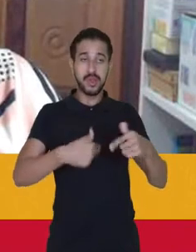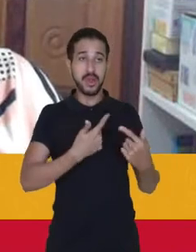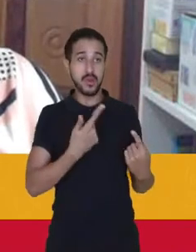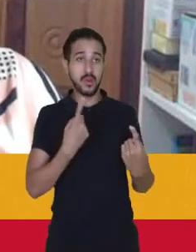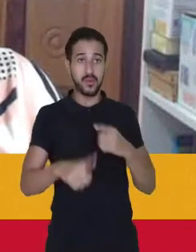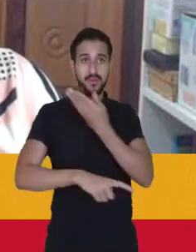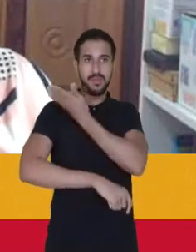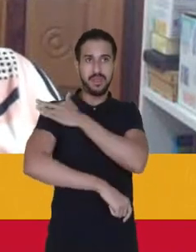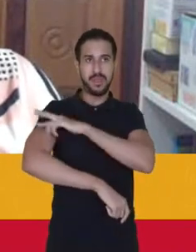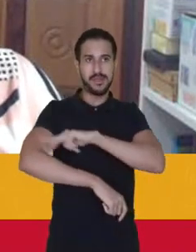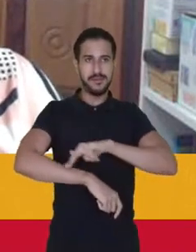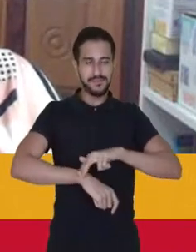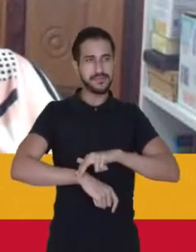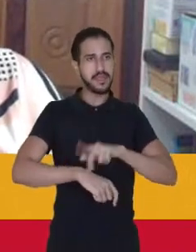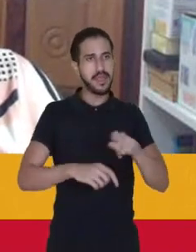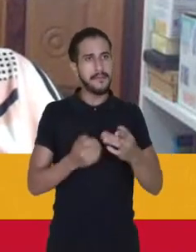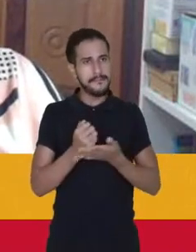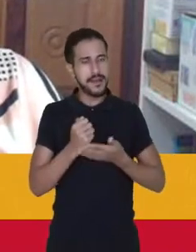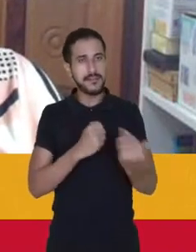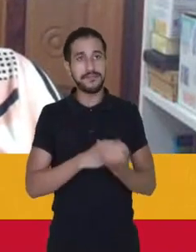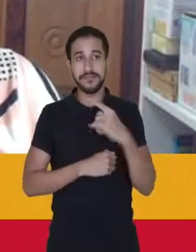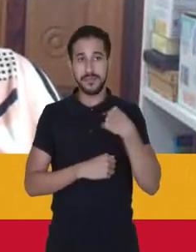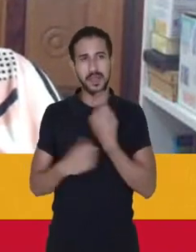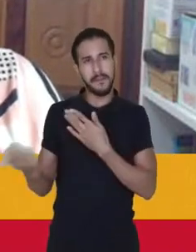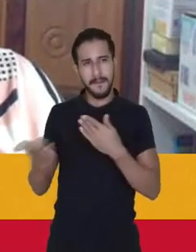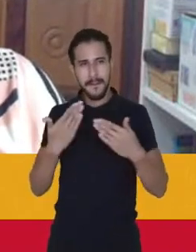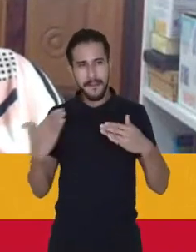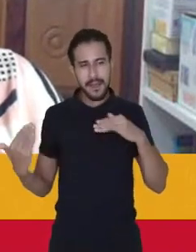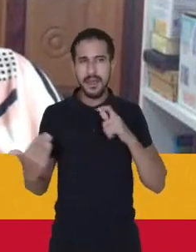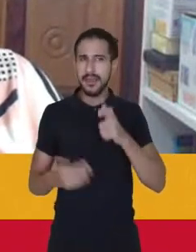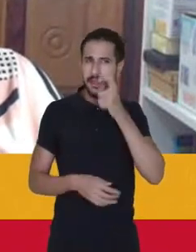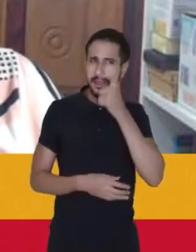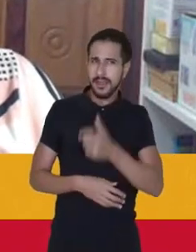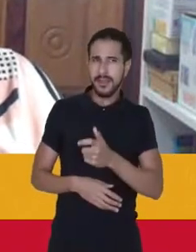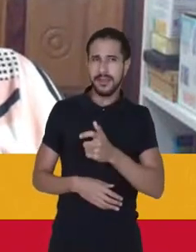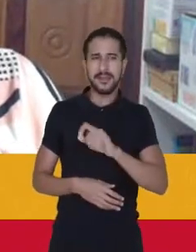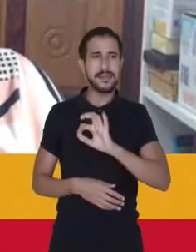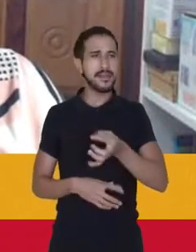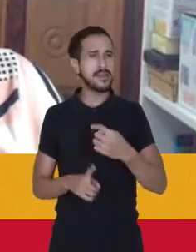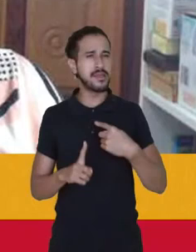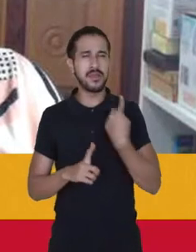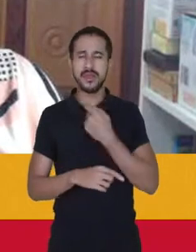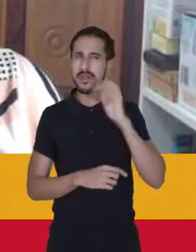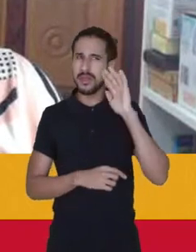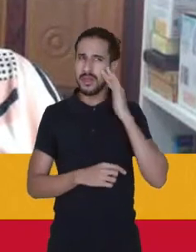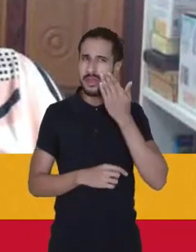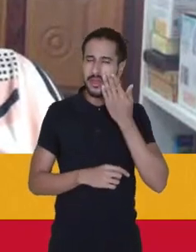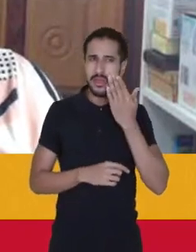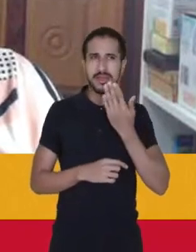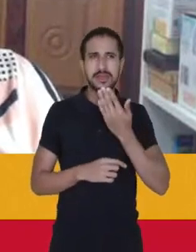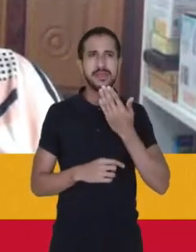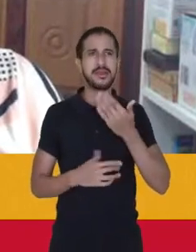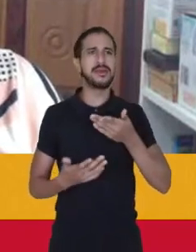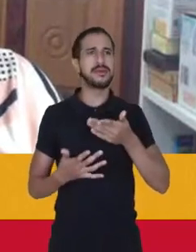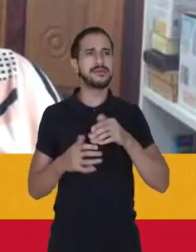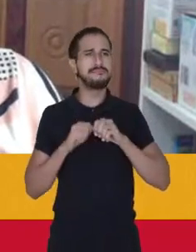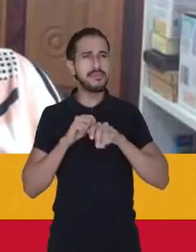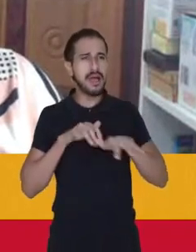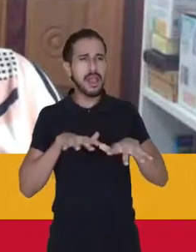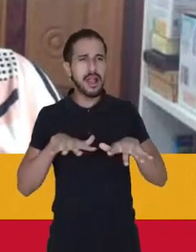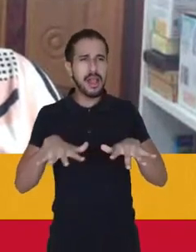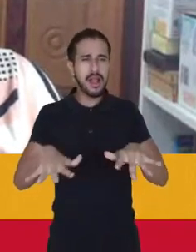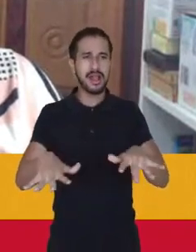eixo. E eu acho que essa conversa nossa aqui, ela é muito interessante, né? Para a gente entender essa perversidade do racismo, né,